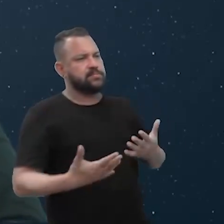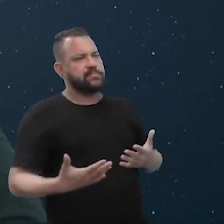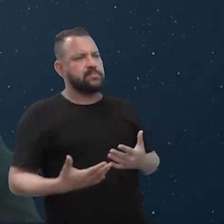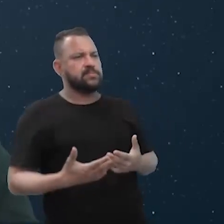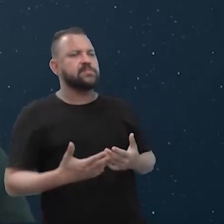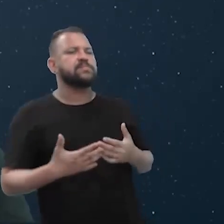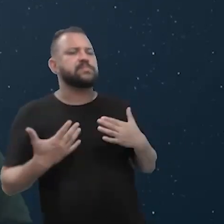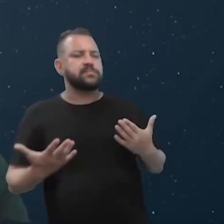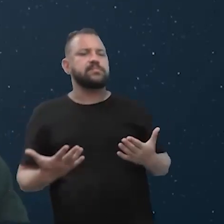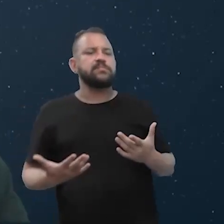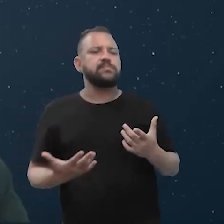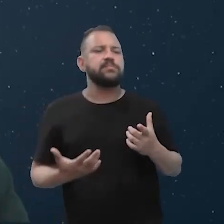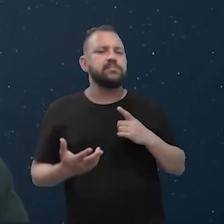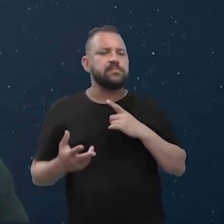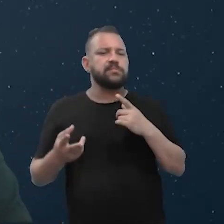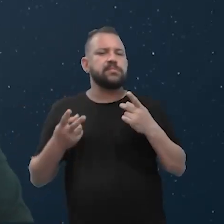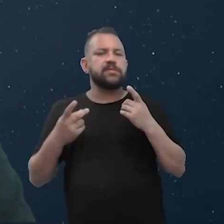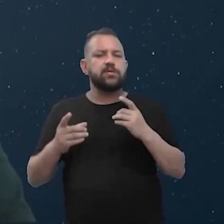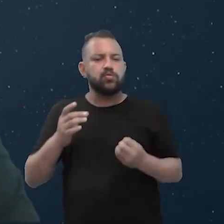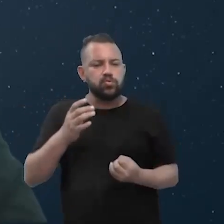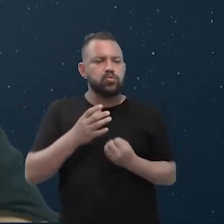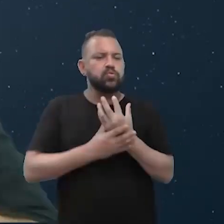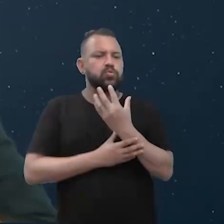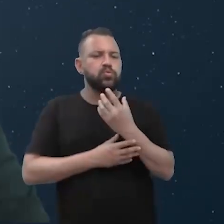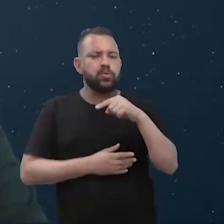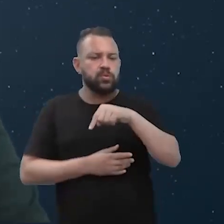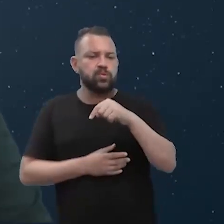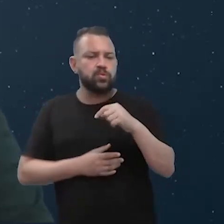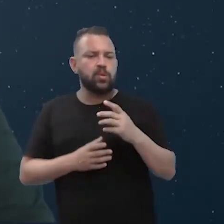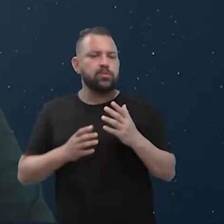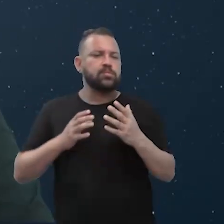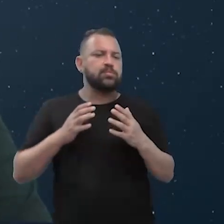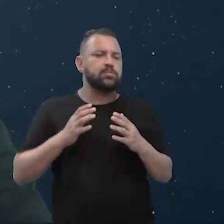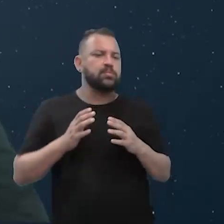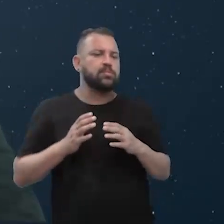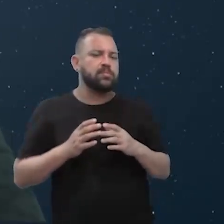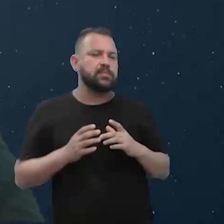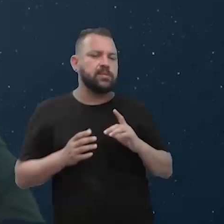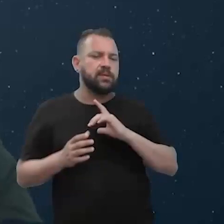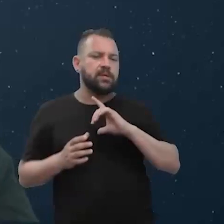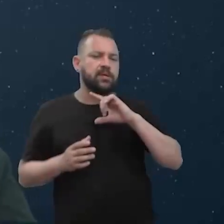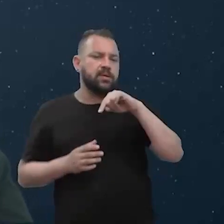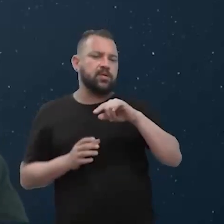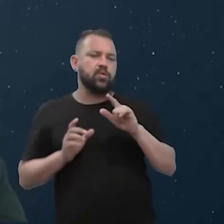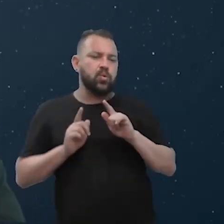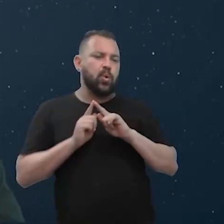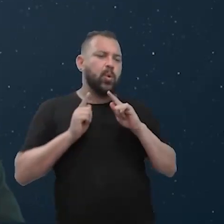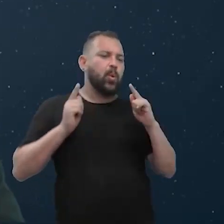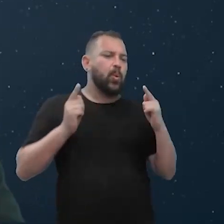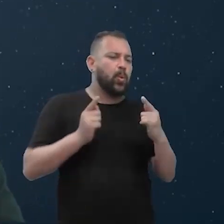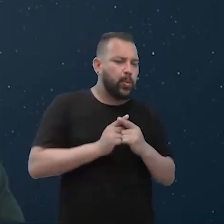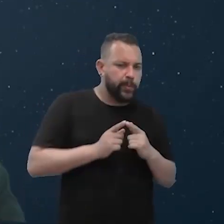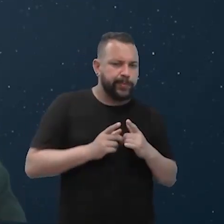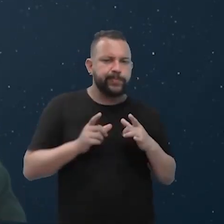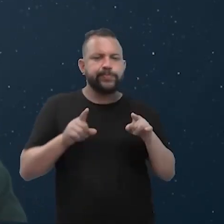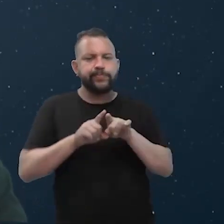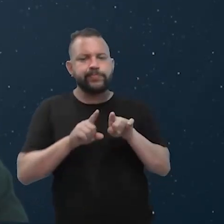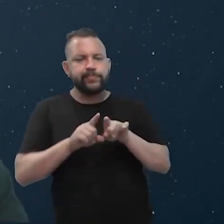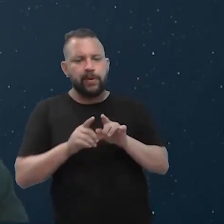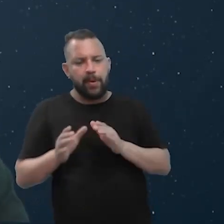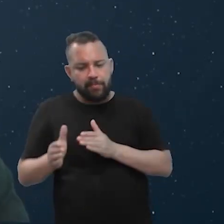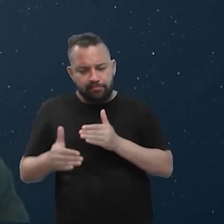Os jargões, eles surgem no nosso dia a dia, especialmente nos grupos, nas classes